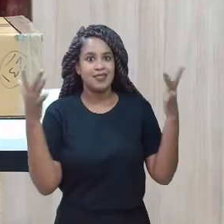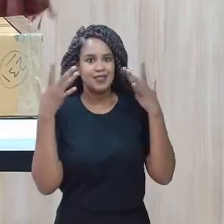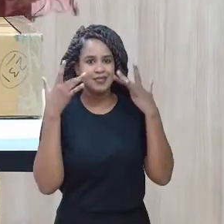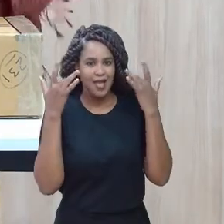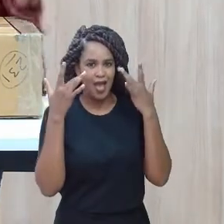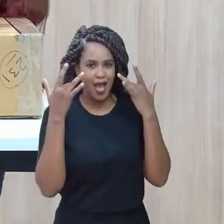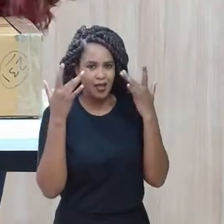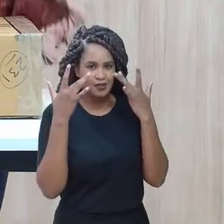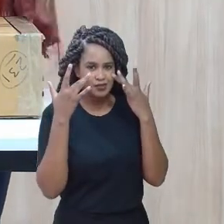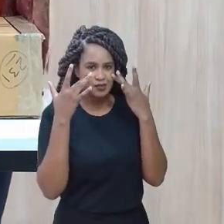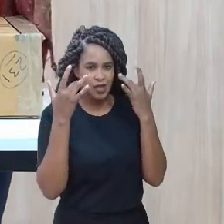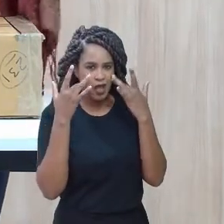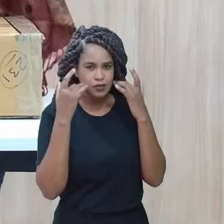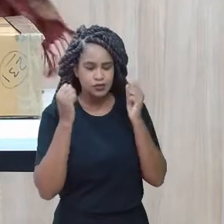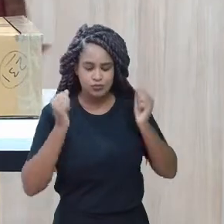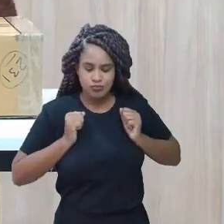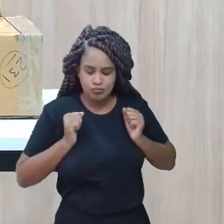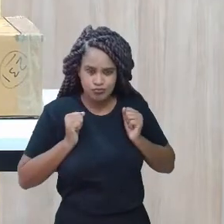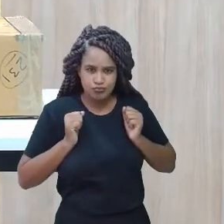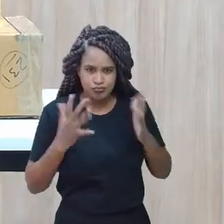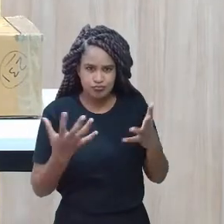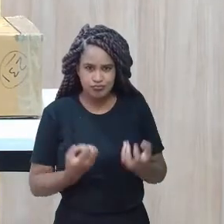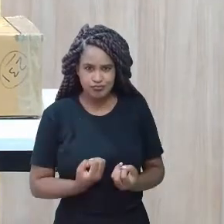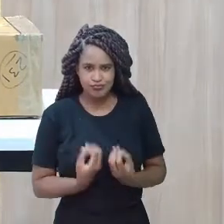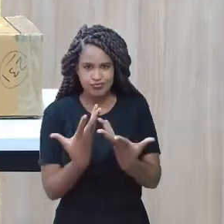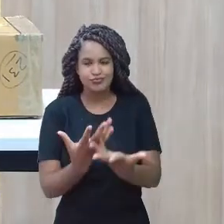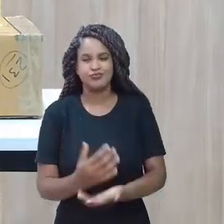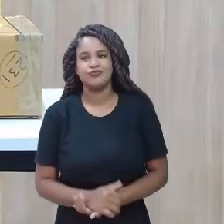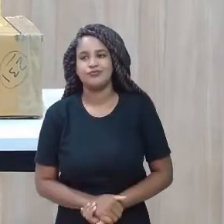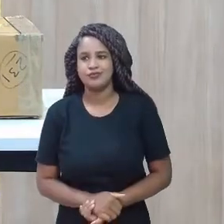quê? Ação.